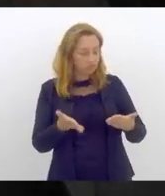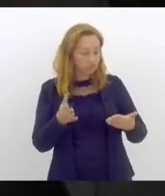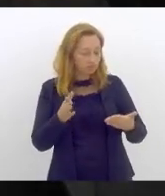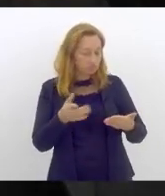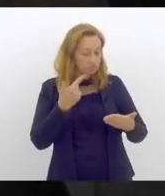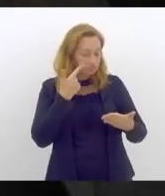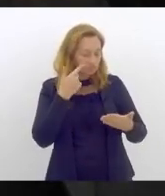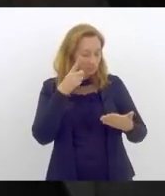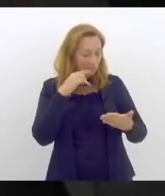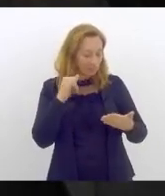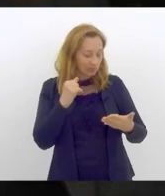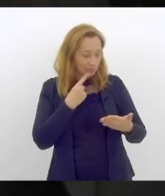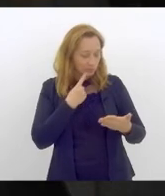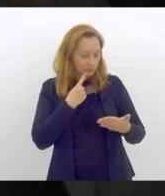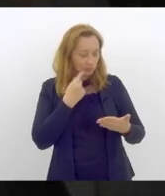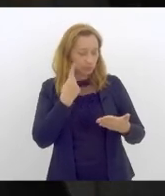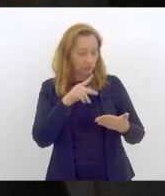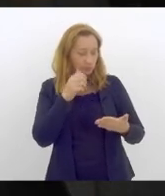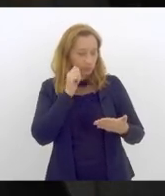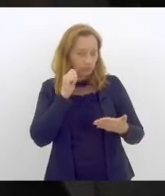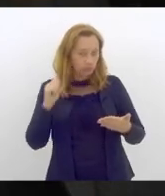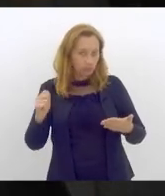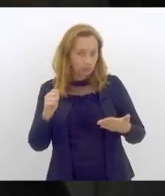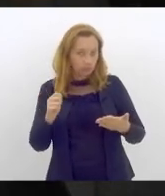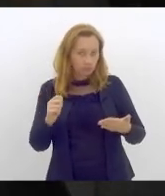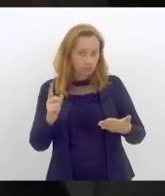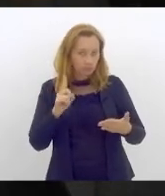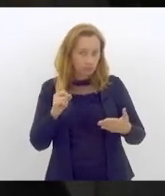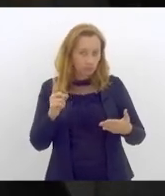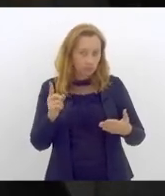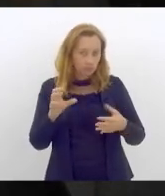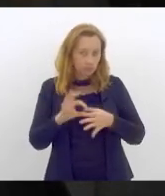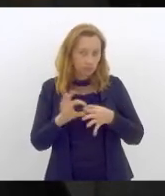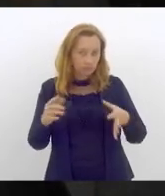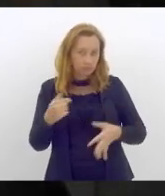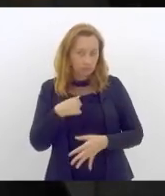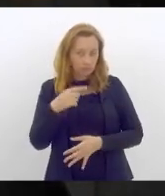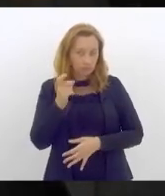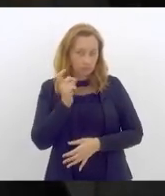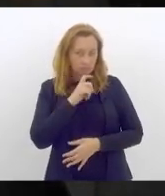e é o seu assessor Pratinha não vai me deixar mentir